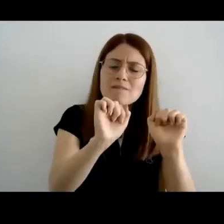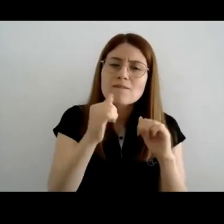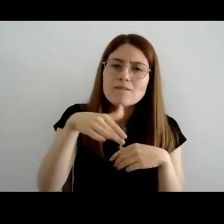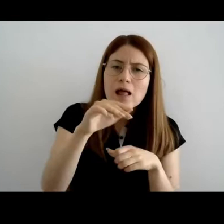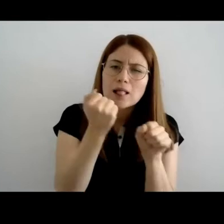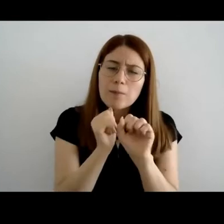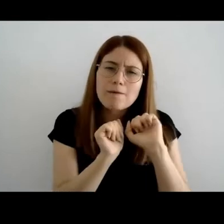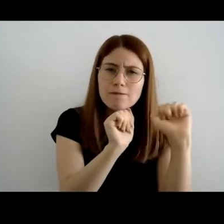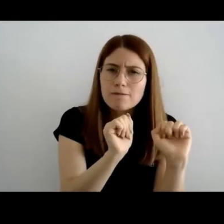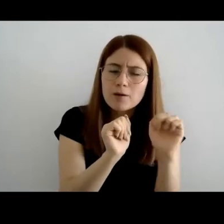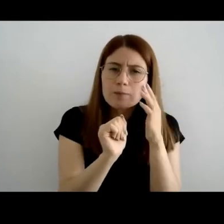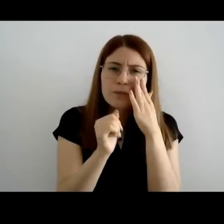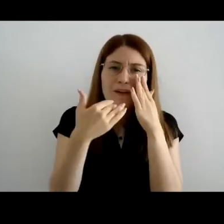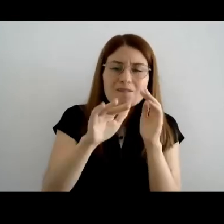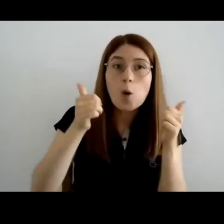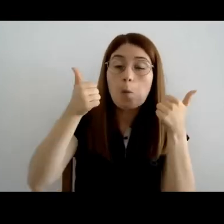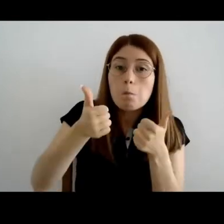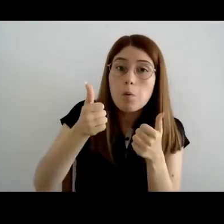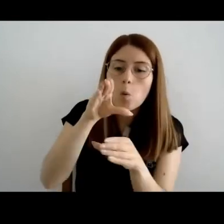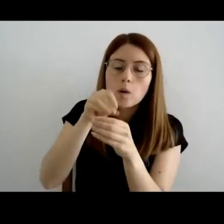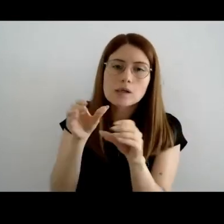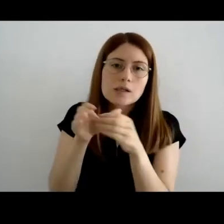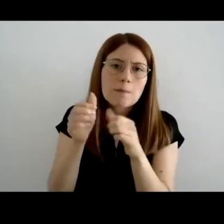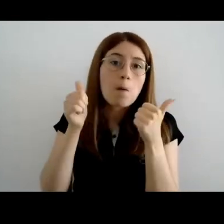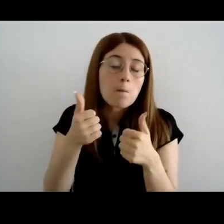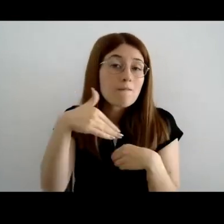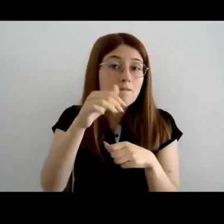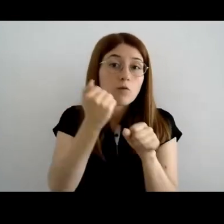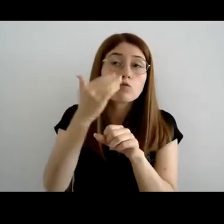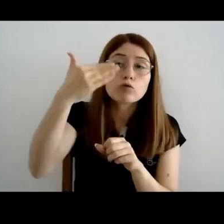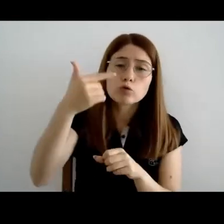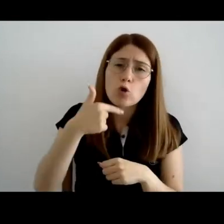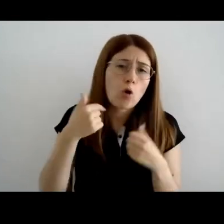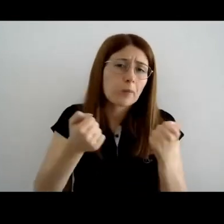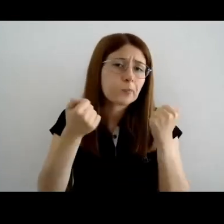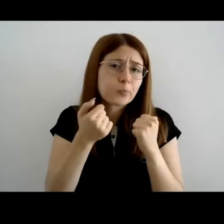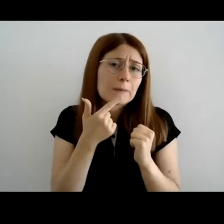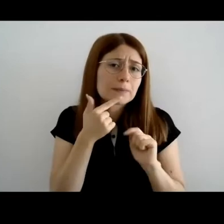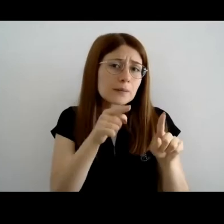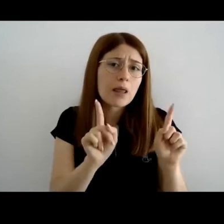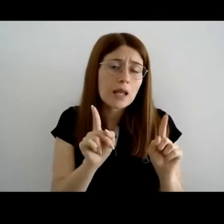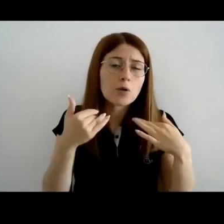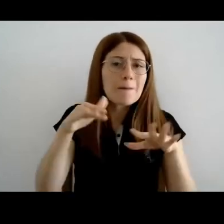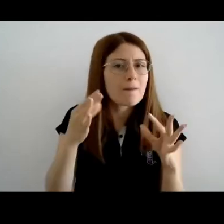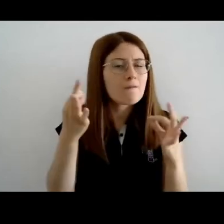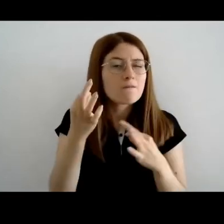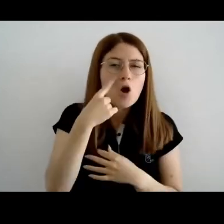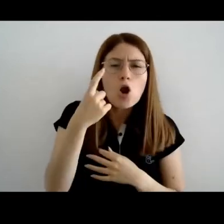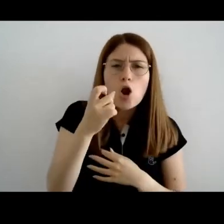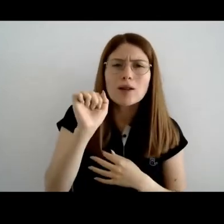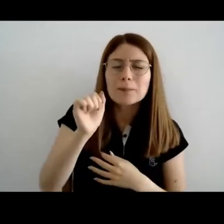desempenho, serem bons elementos de equipa e serem bons operacionais no futuro. Mas, de facto, nota-se que o perfil